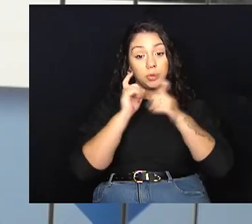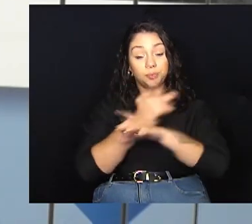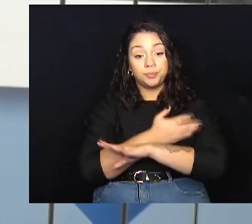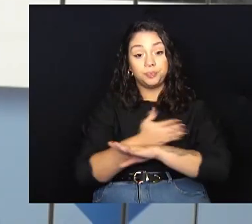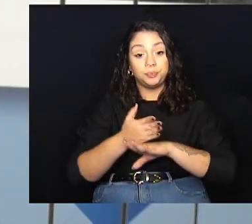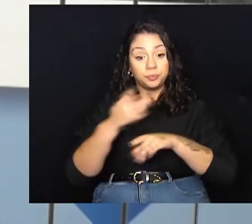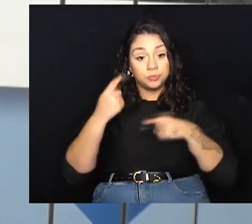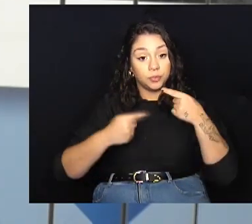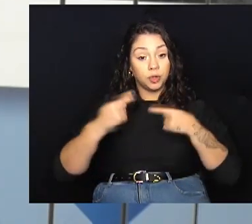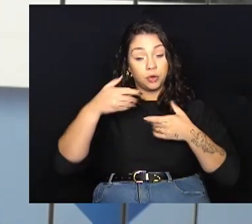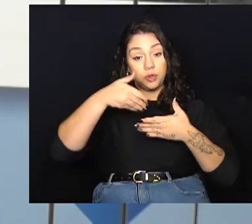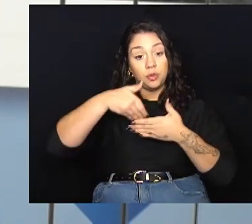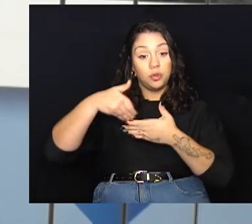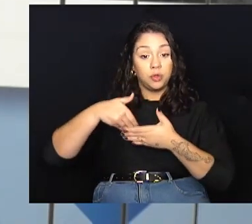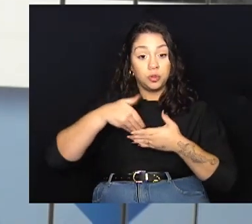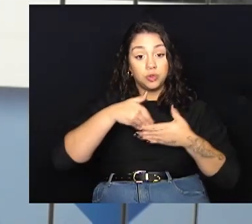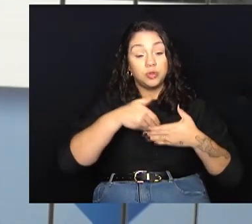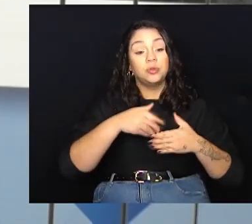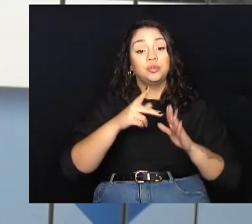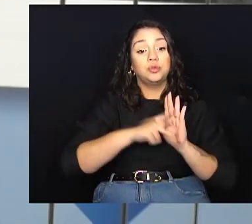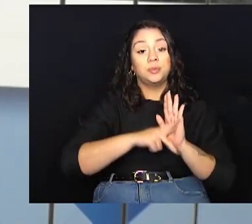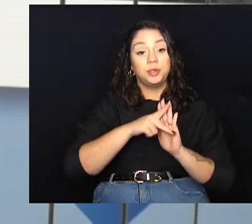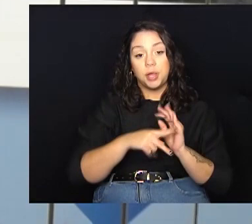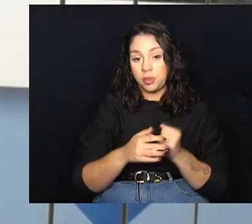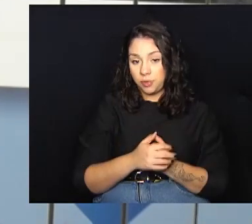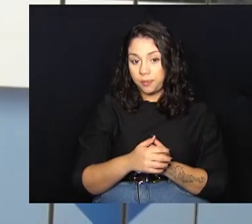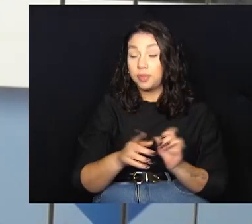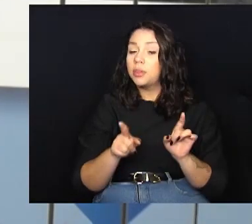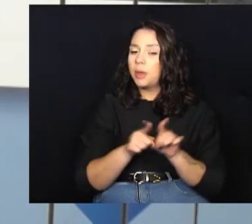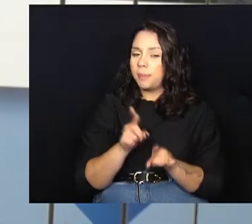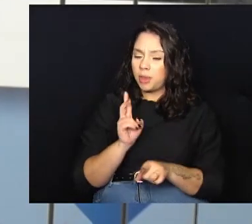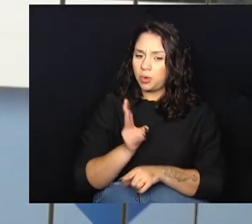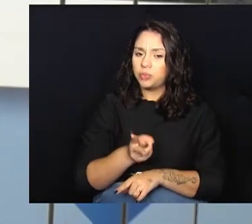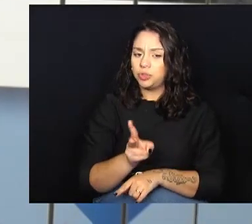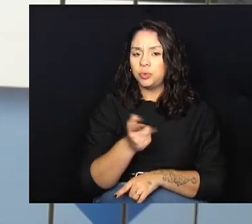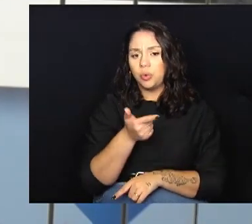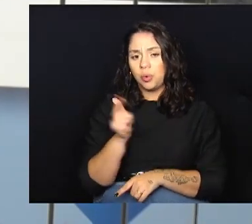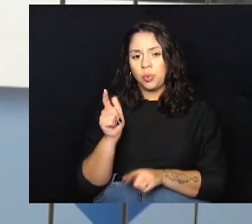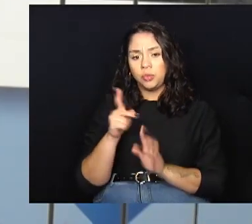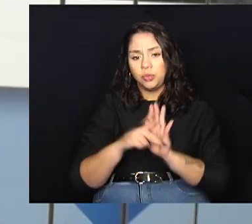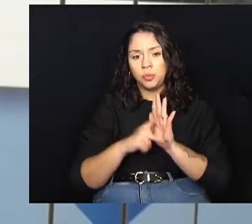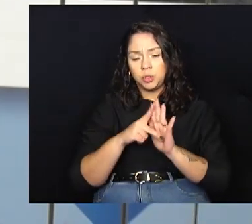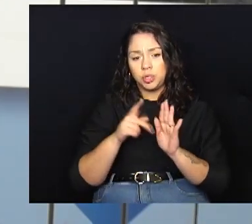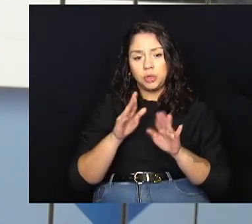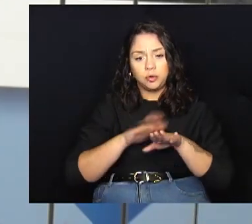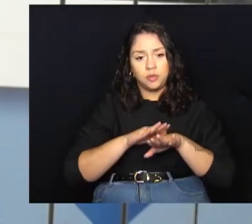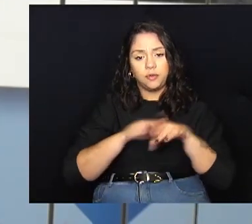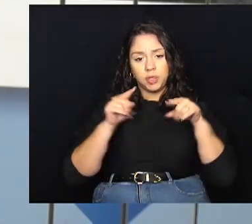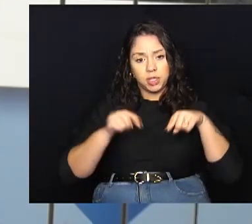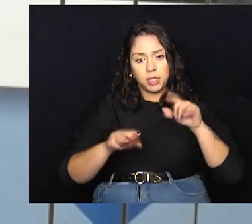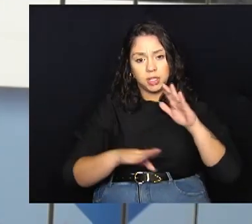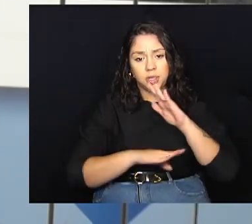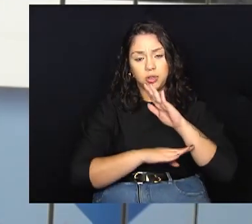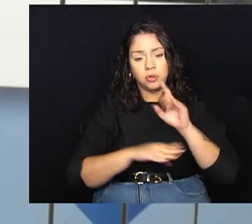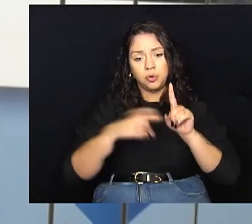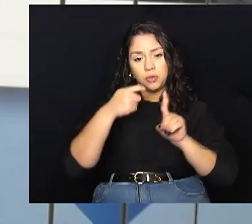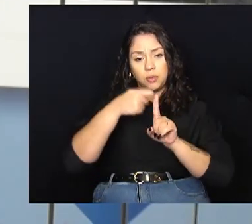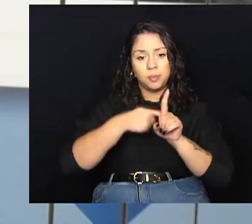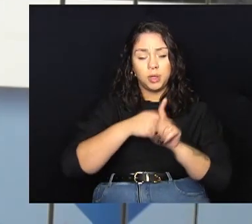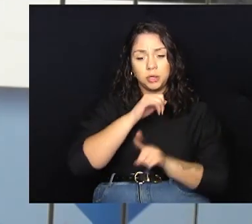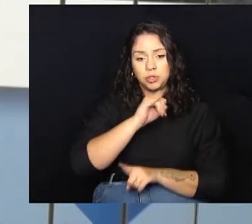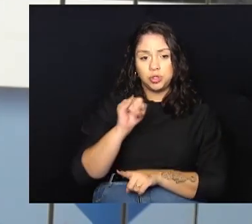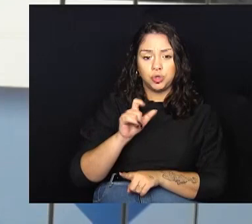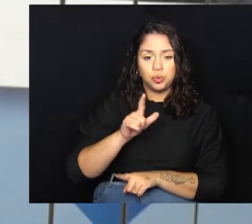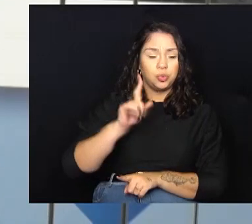discussão e votação dos projetos também continuam outros trabalhos realizados pela casa ainda no mês de julho como